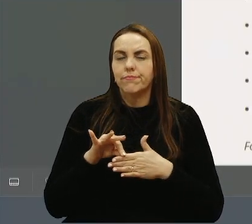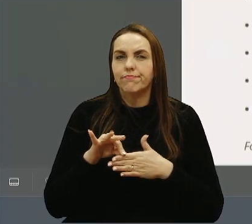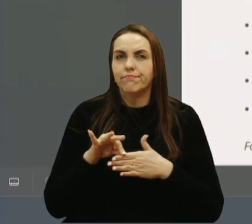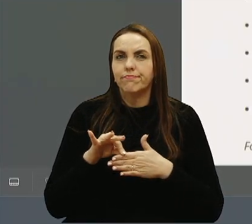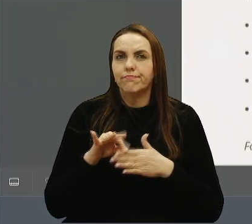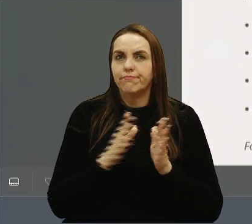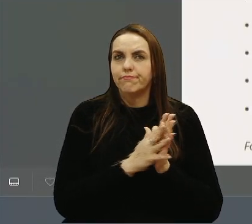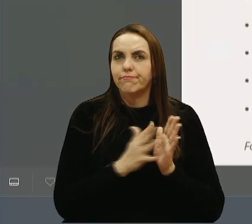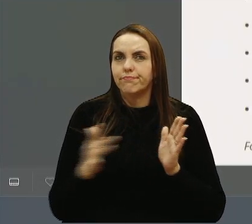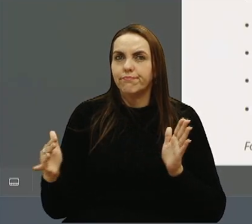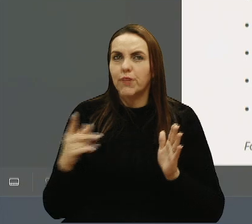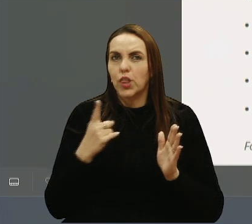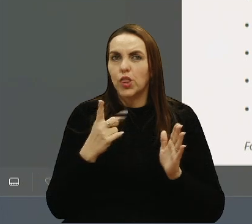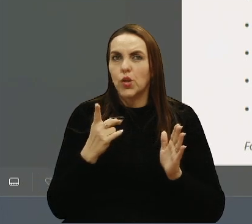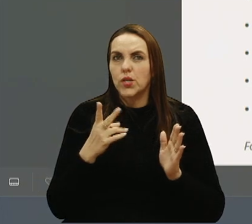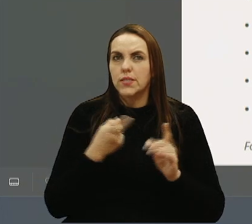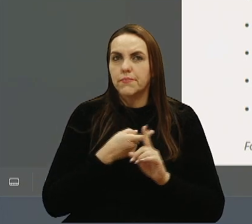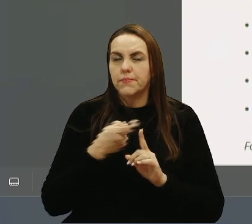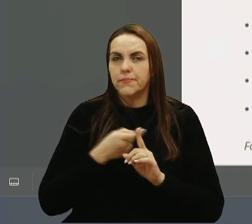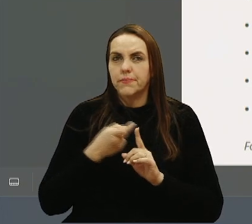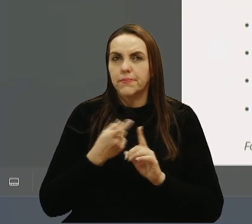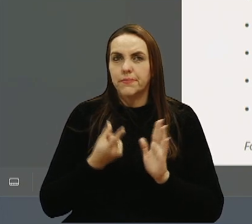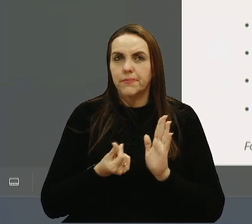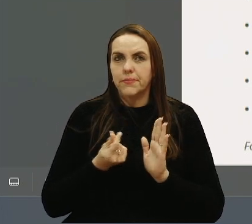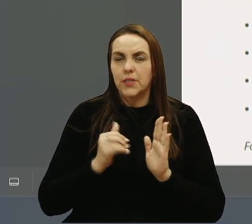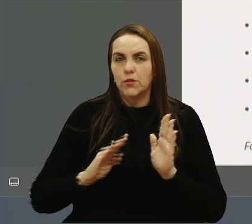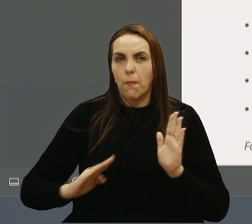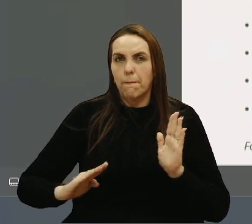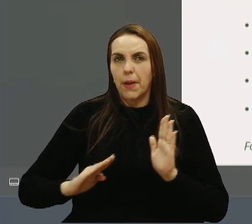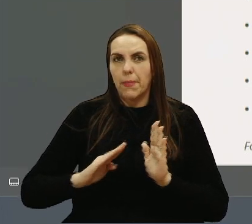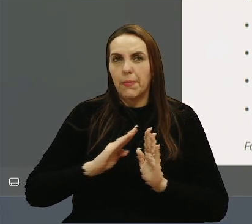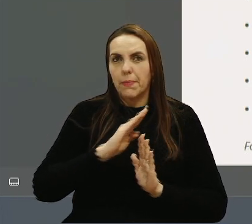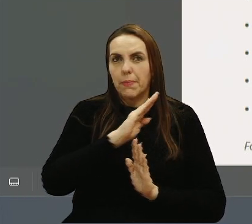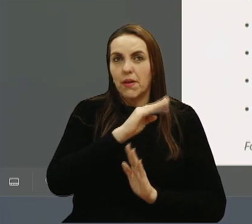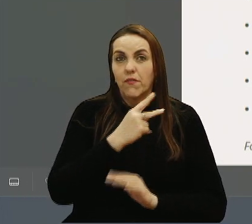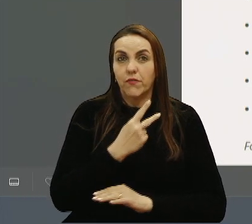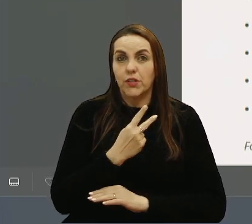12 meses, o preço da carne aumentou